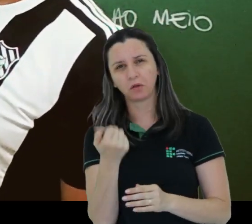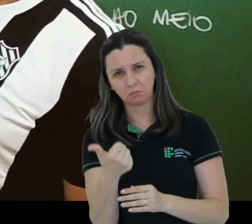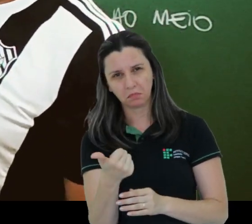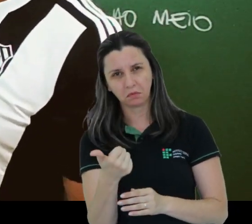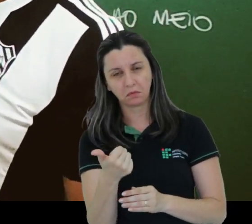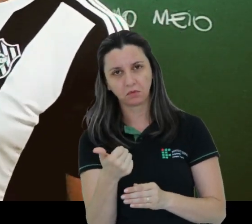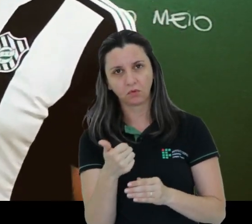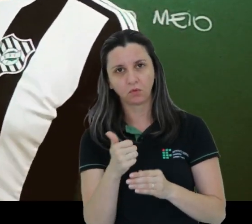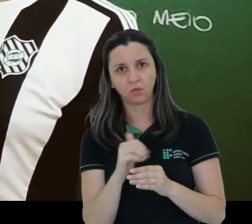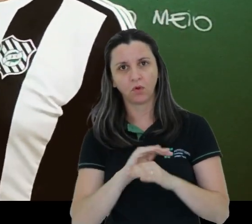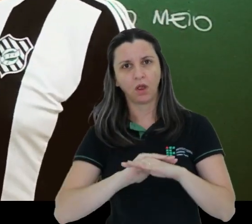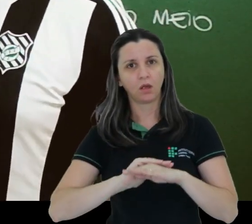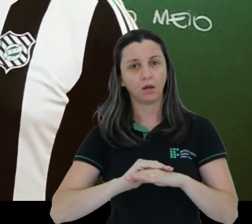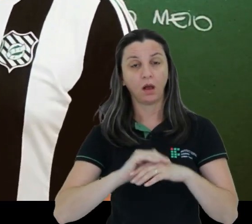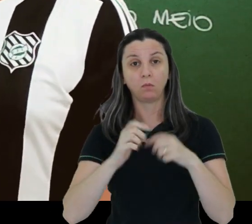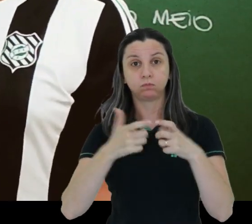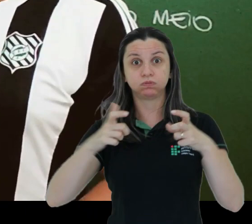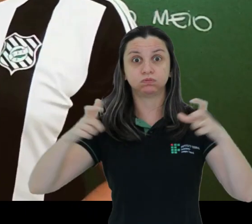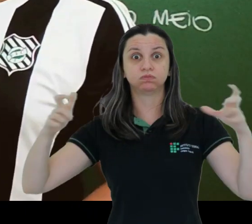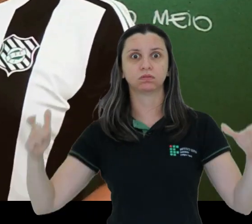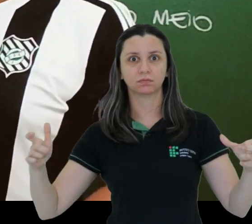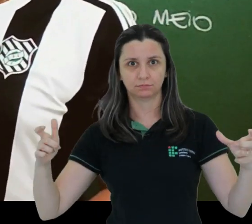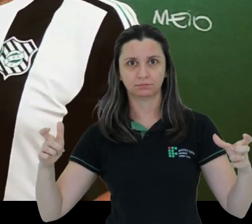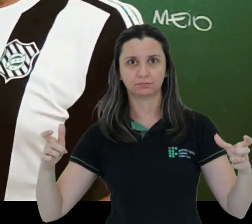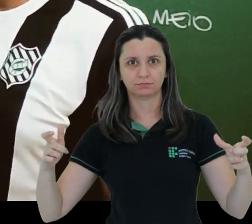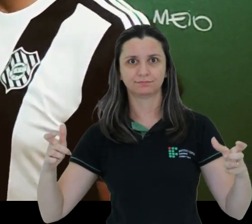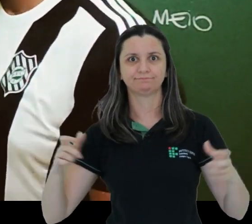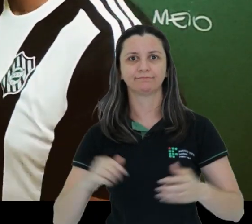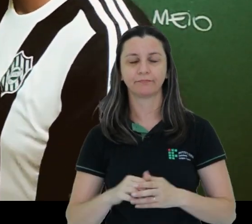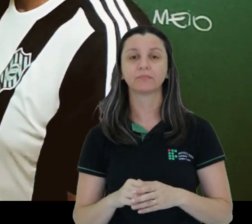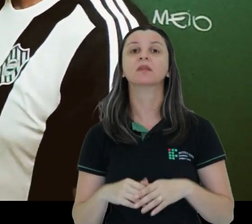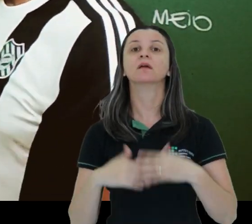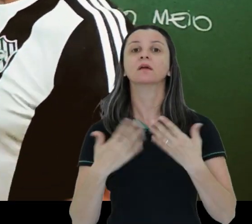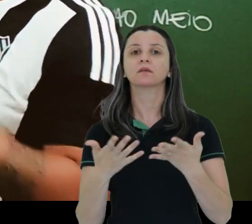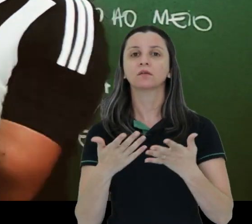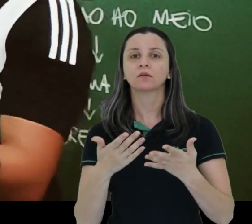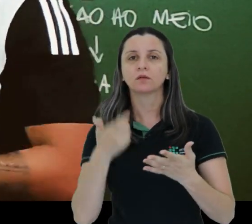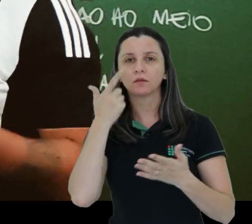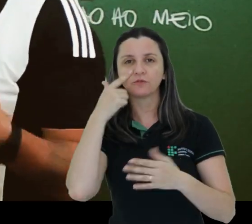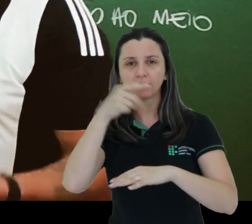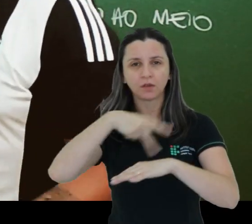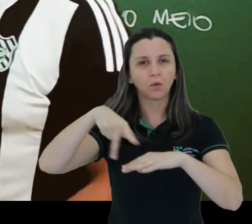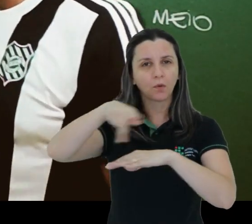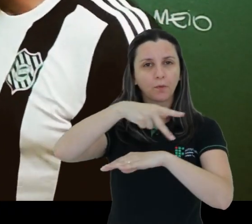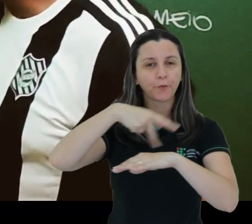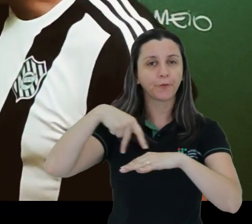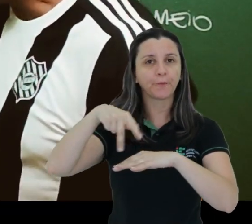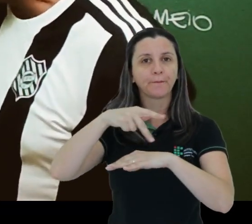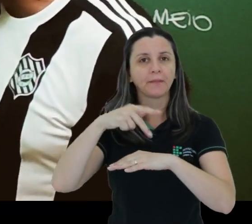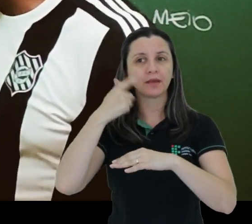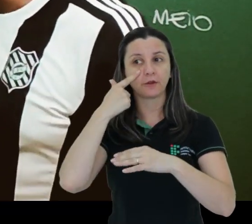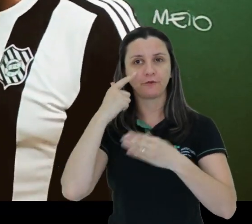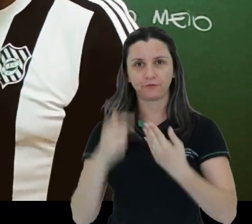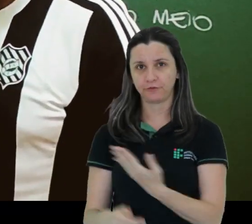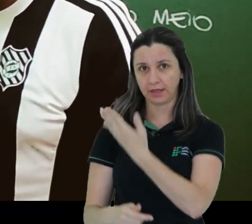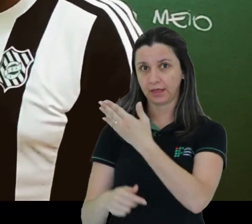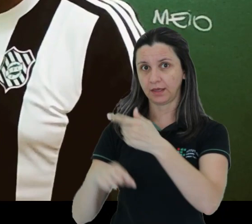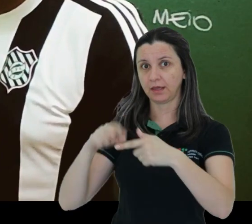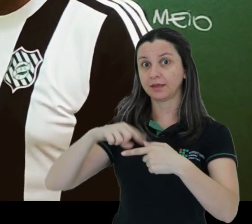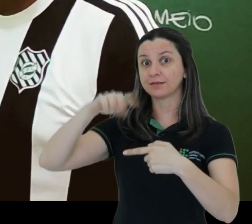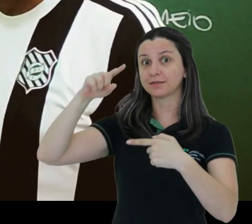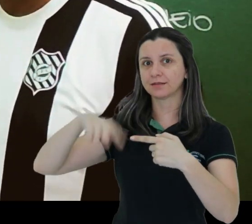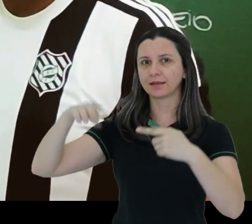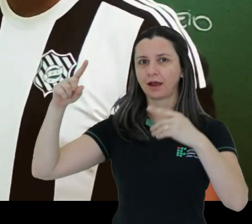morre pouco, aí nós temos um grande crescimento populacional. Quando a gente olha um país, a gente tem que olhar esse gráfico